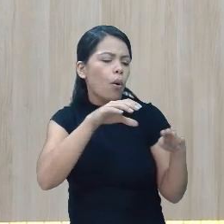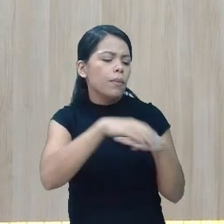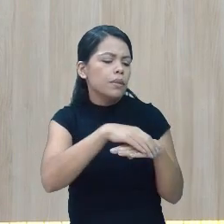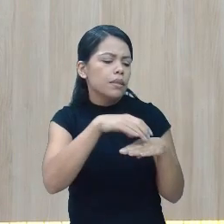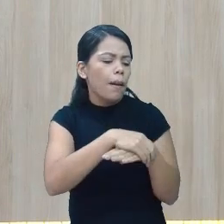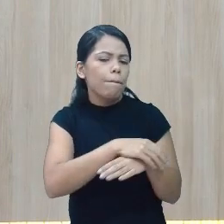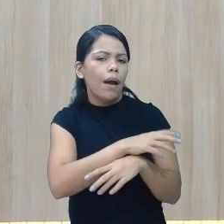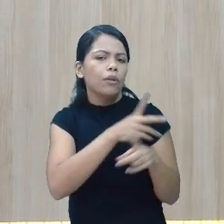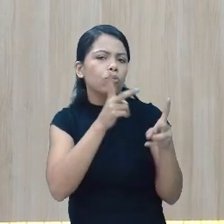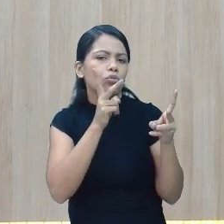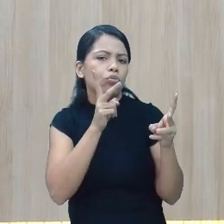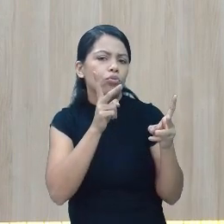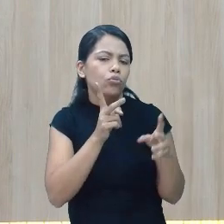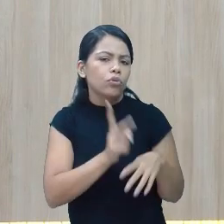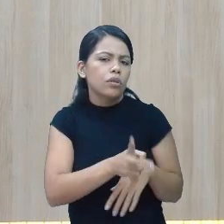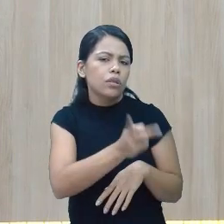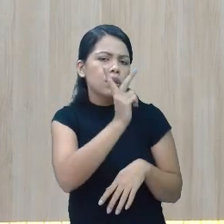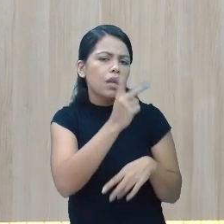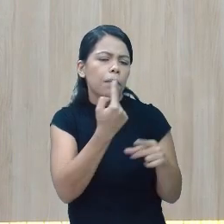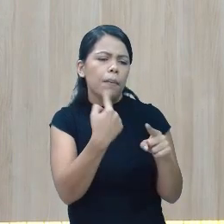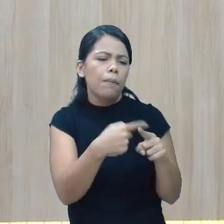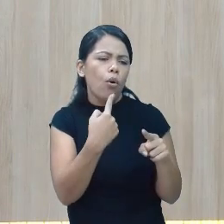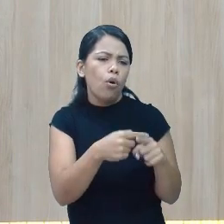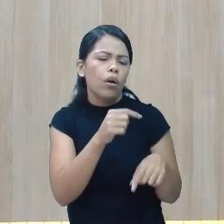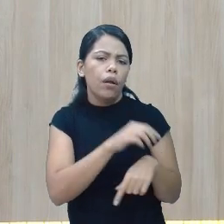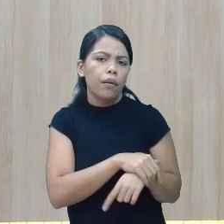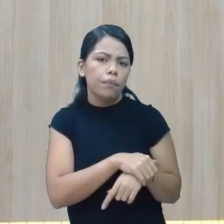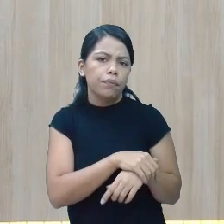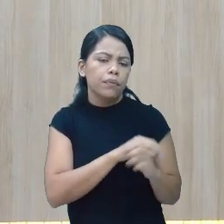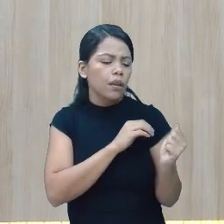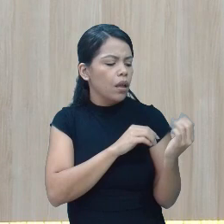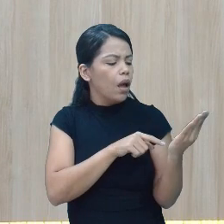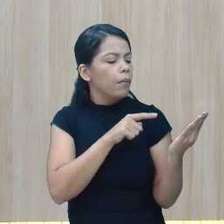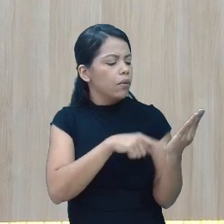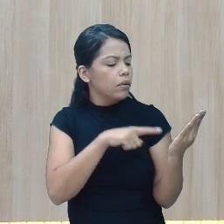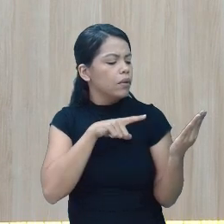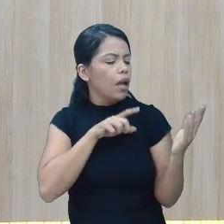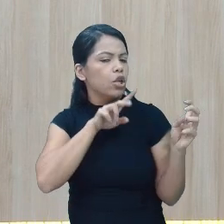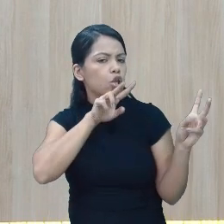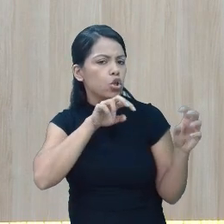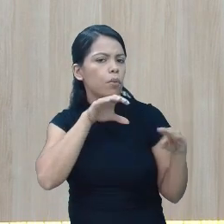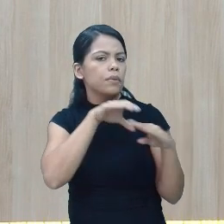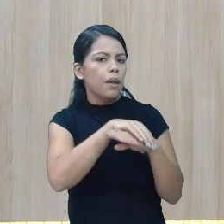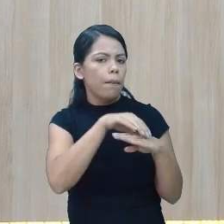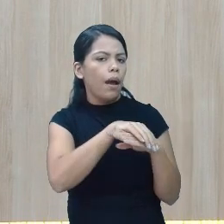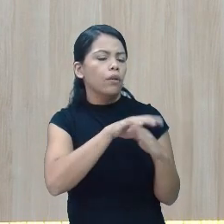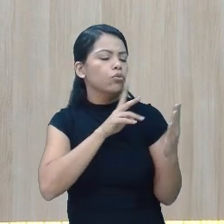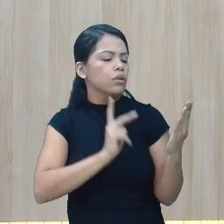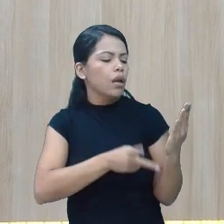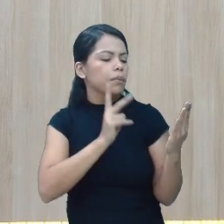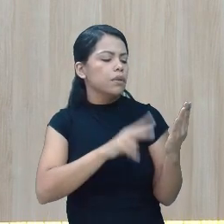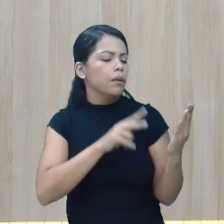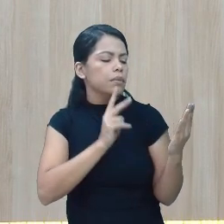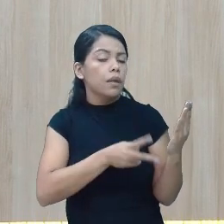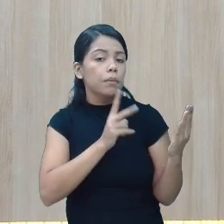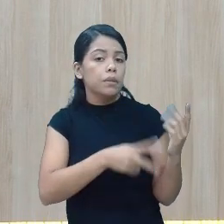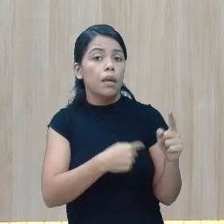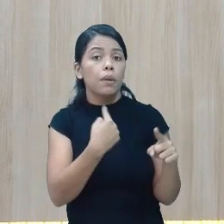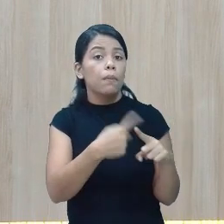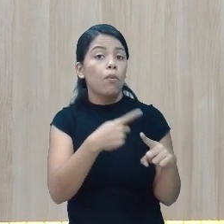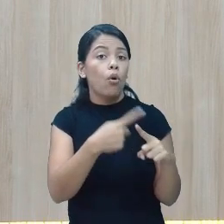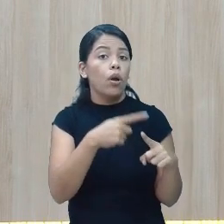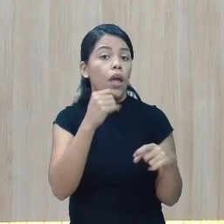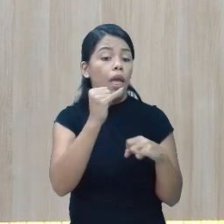tênis. É porque todas essas informações que são geradas na internet, elas são processadas, elas viram informações